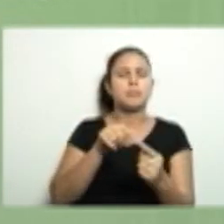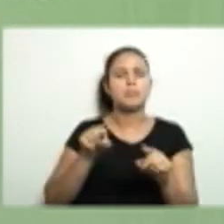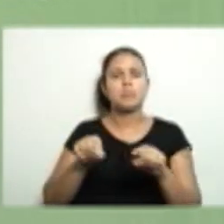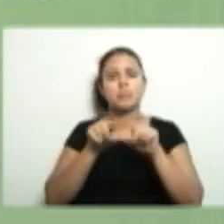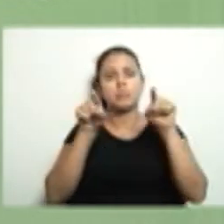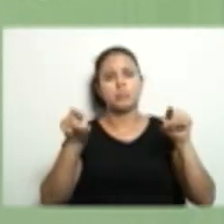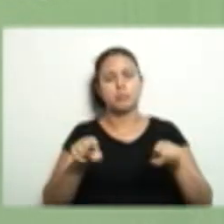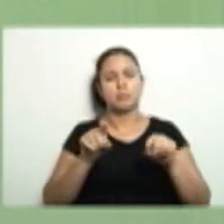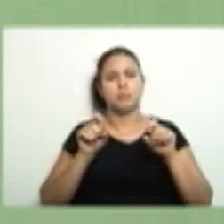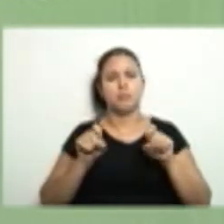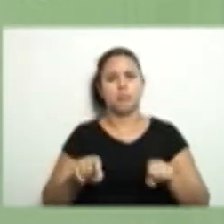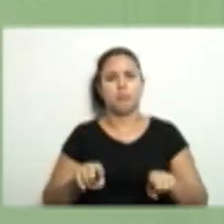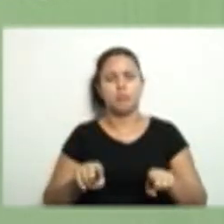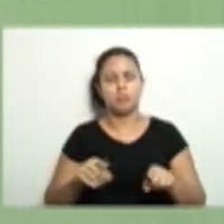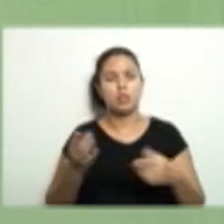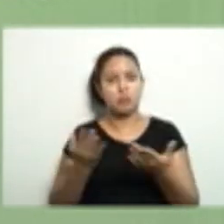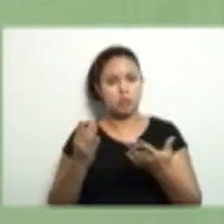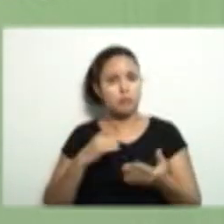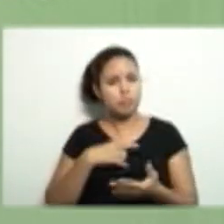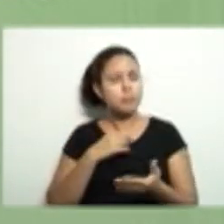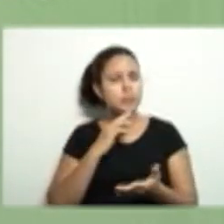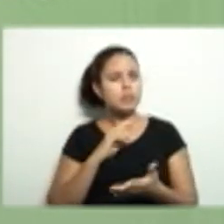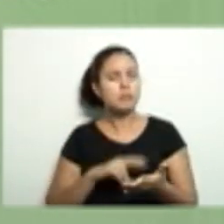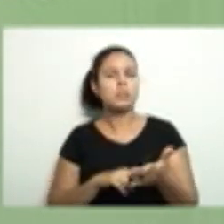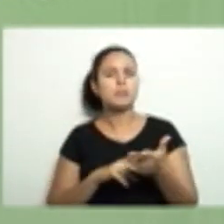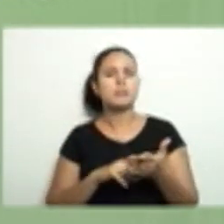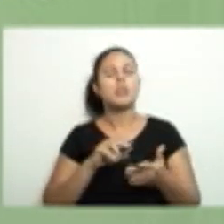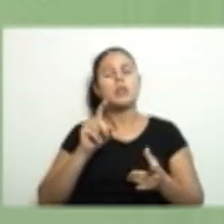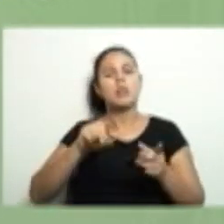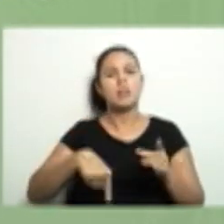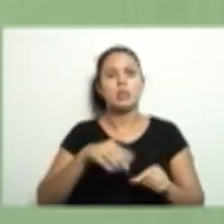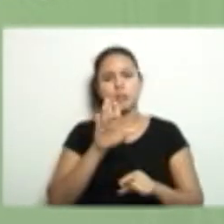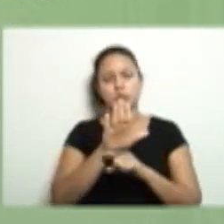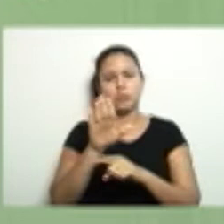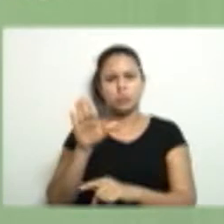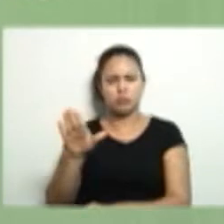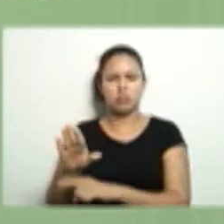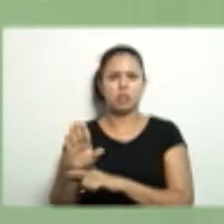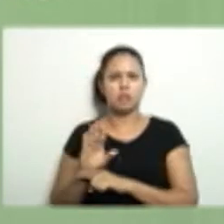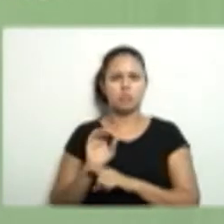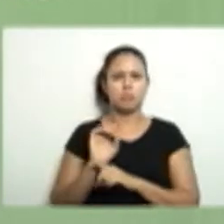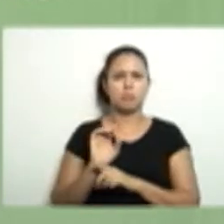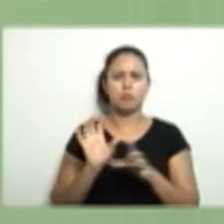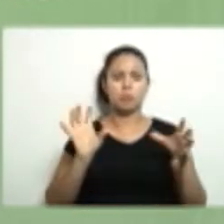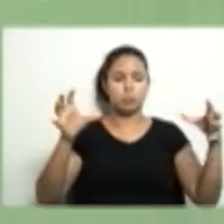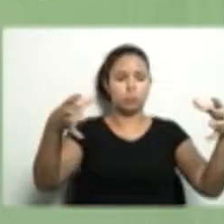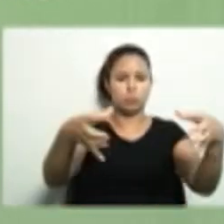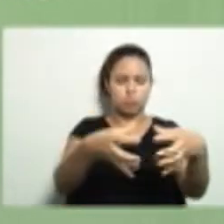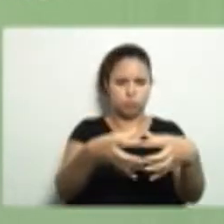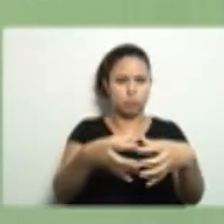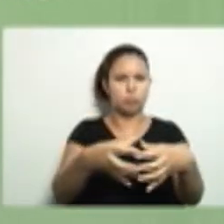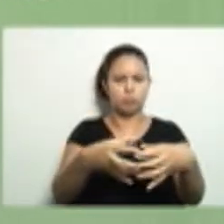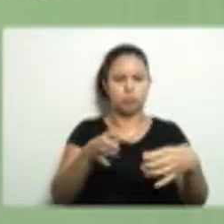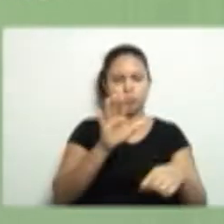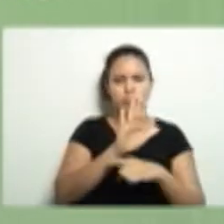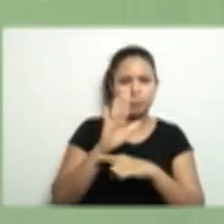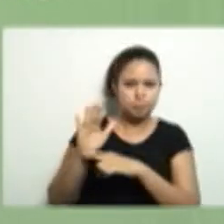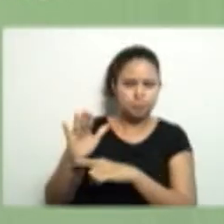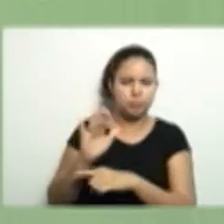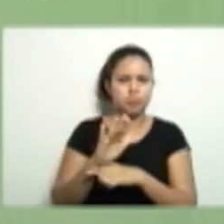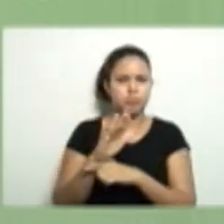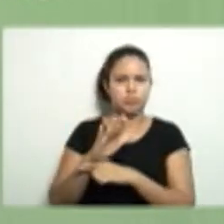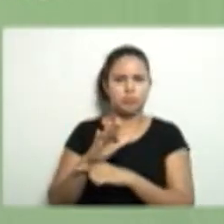Bem, temos uma resposta aqui, garantir o bem comum da coletividade, sem deixar de